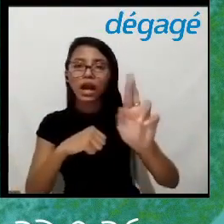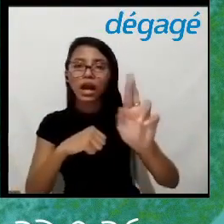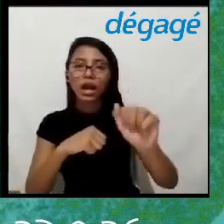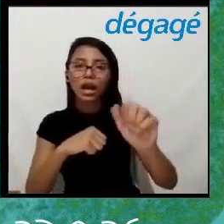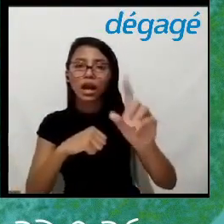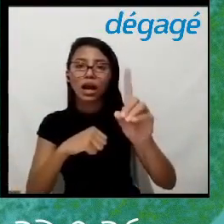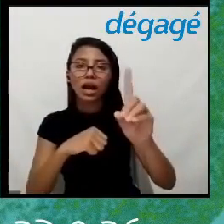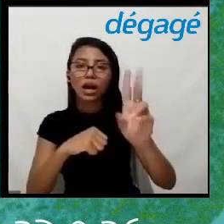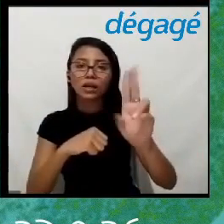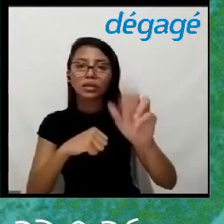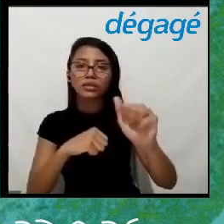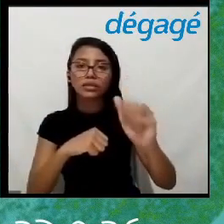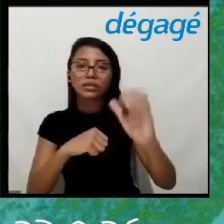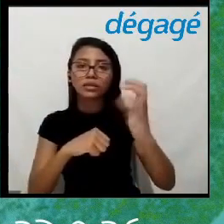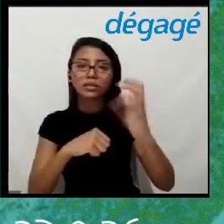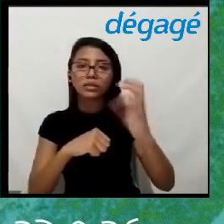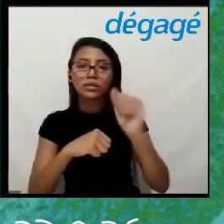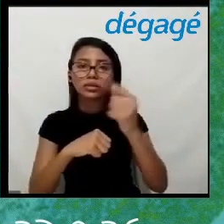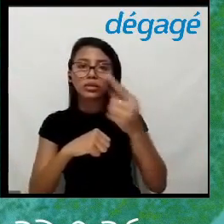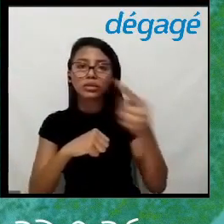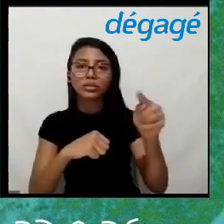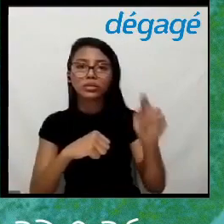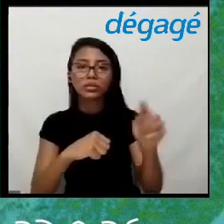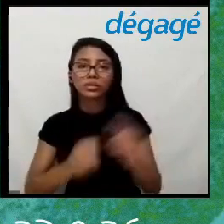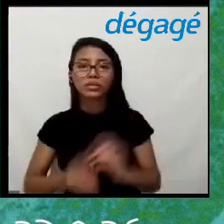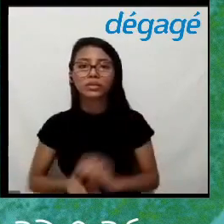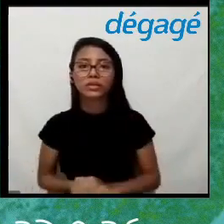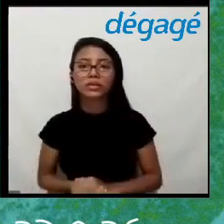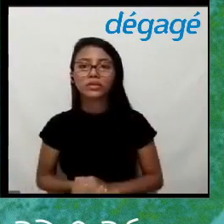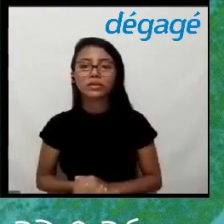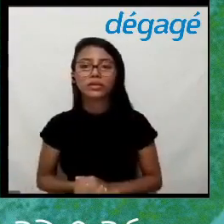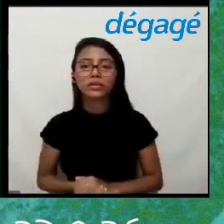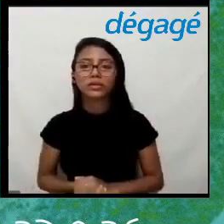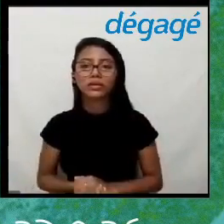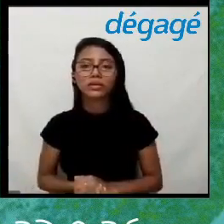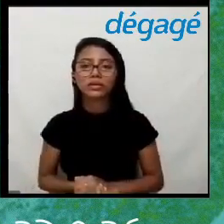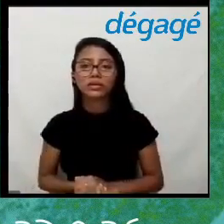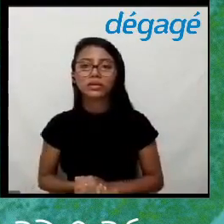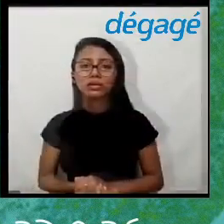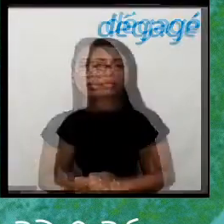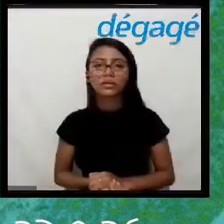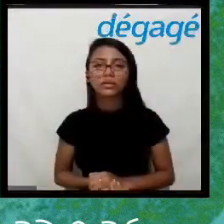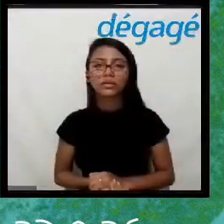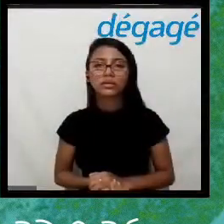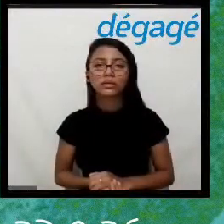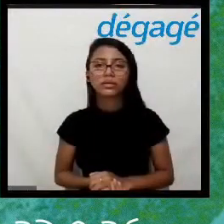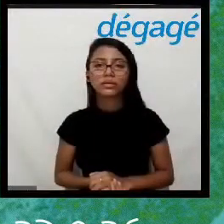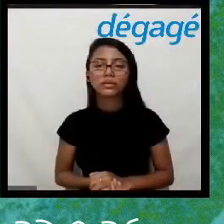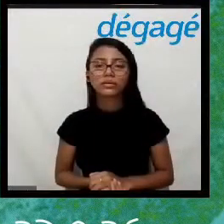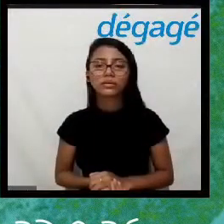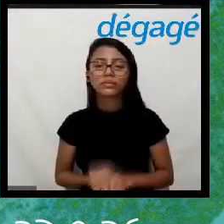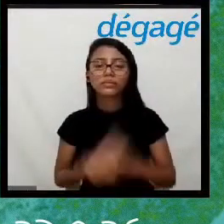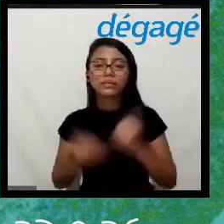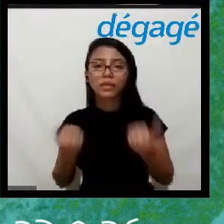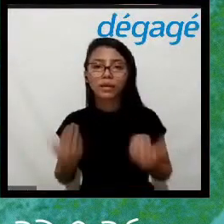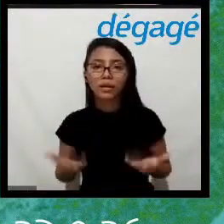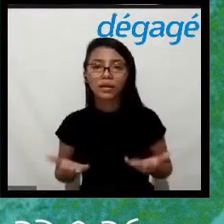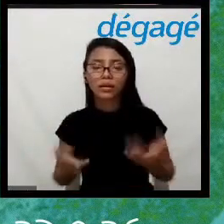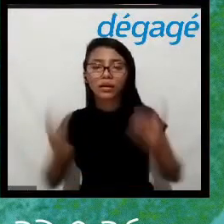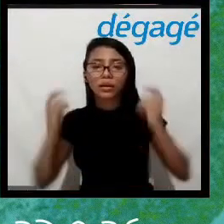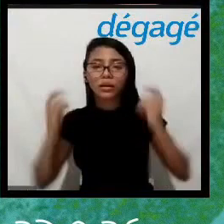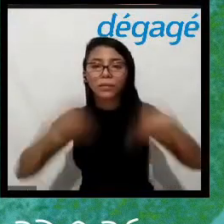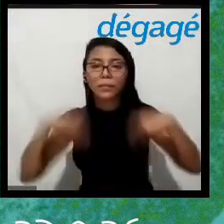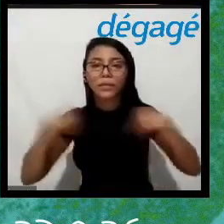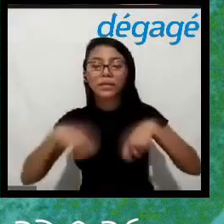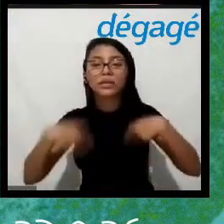todas as áreas, né? Todo mundo que atua na escola, na educação, na universidade. Entretanto, pensando nesse lugar de presença, o meu,